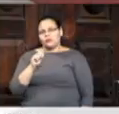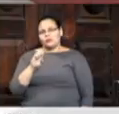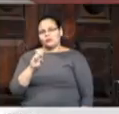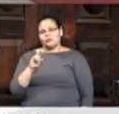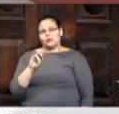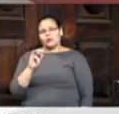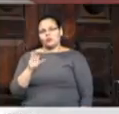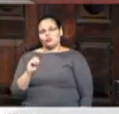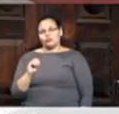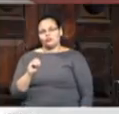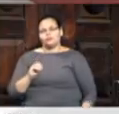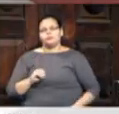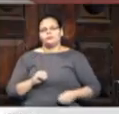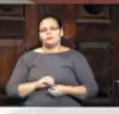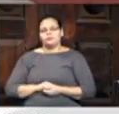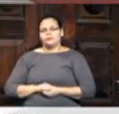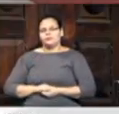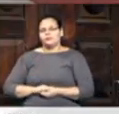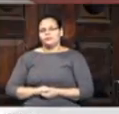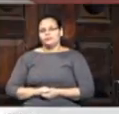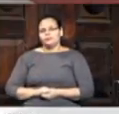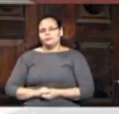Fonta.